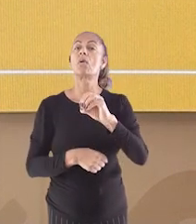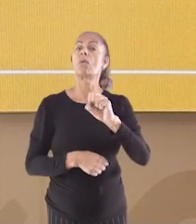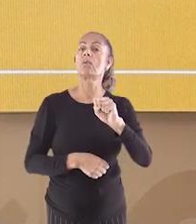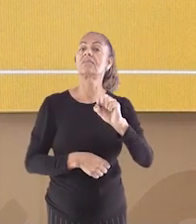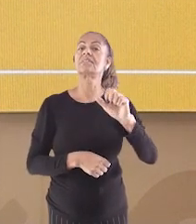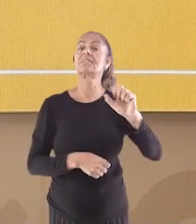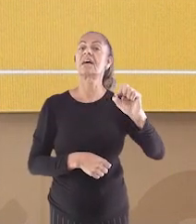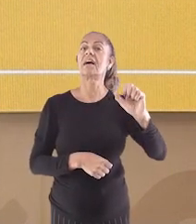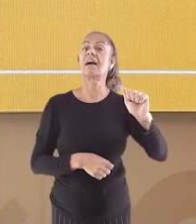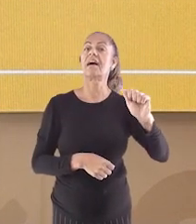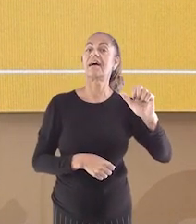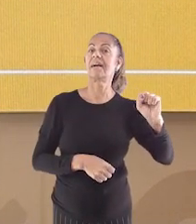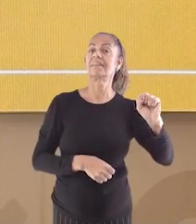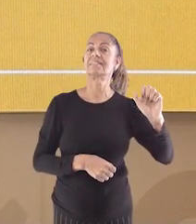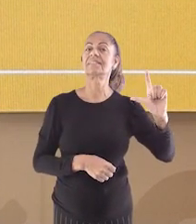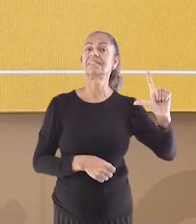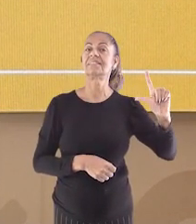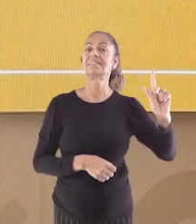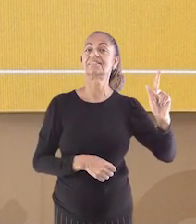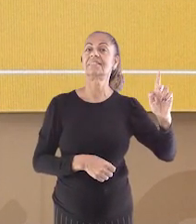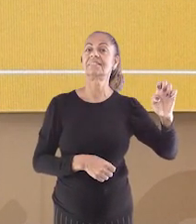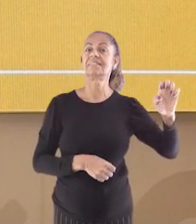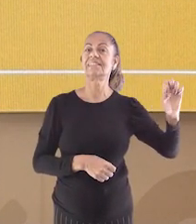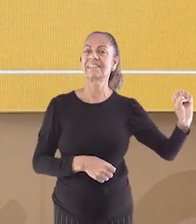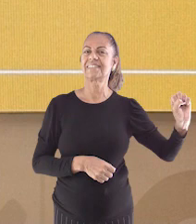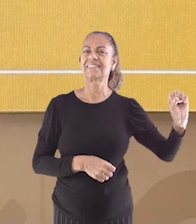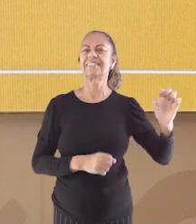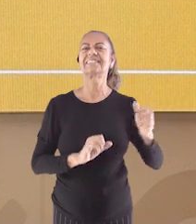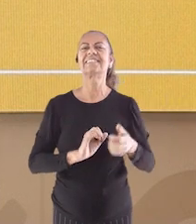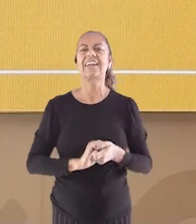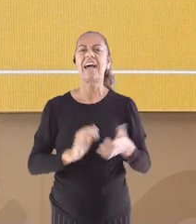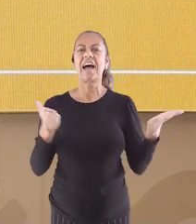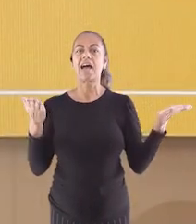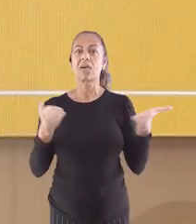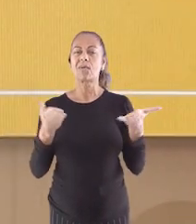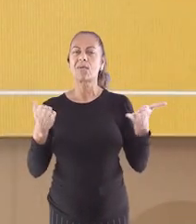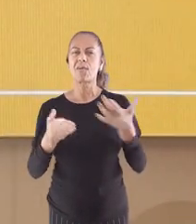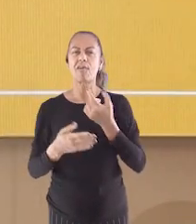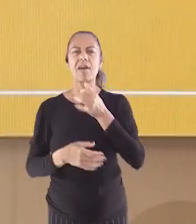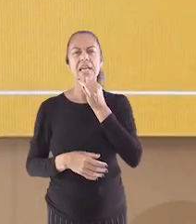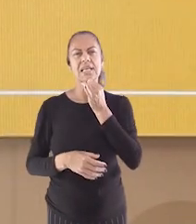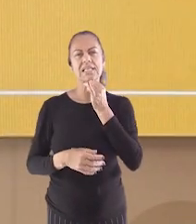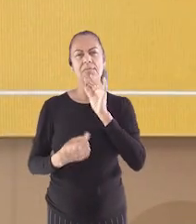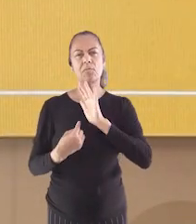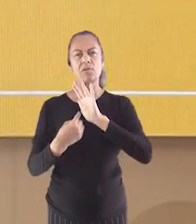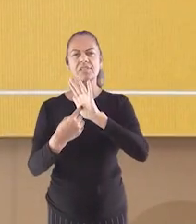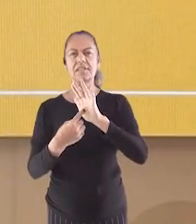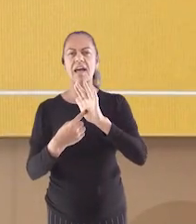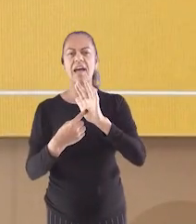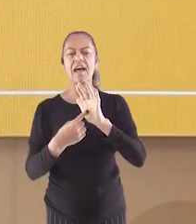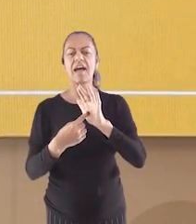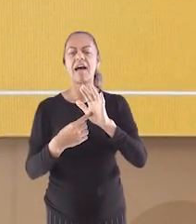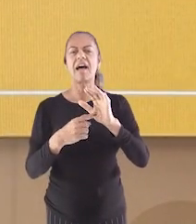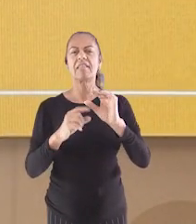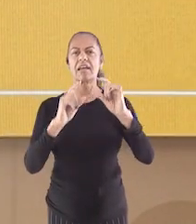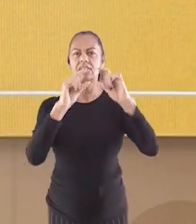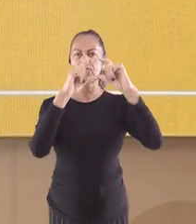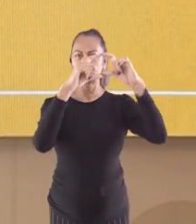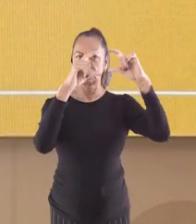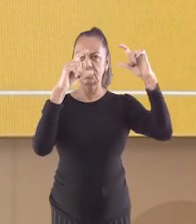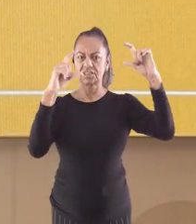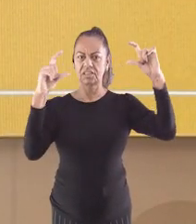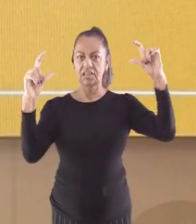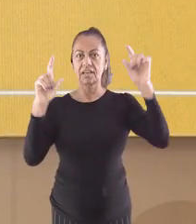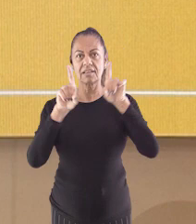os pronomes os, as, se e lhes, ok? Vamos ver agora alguns exemplos desses pronomes